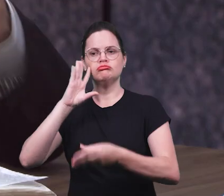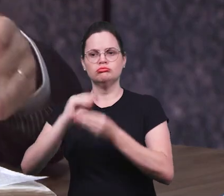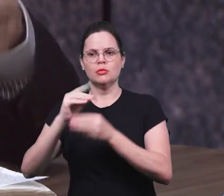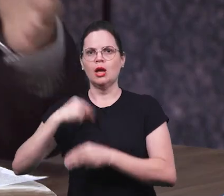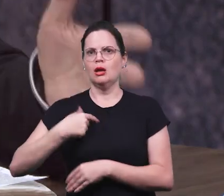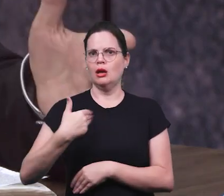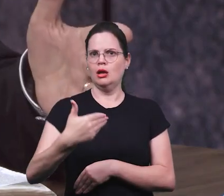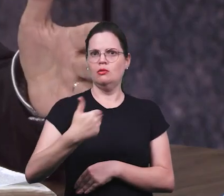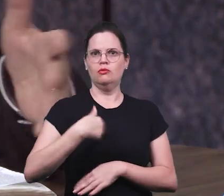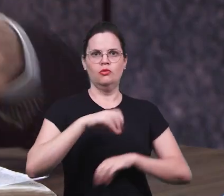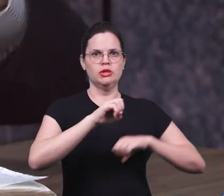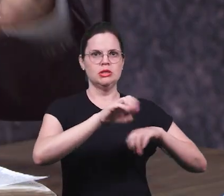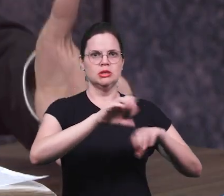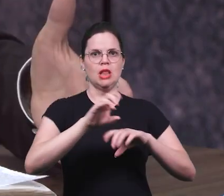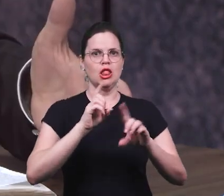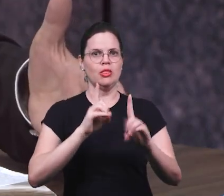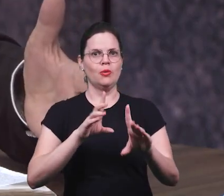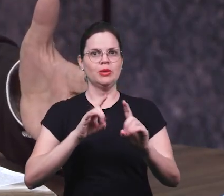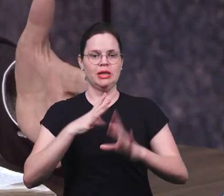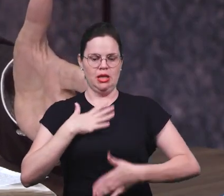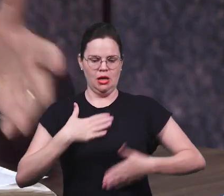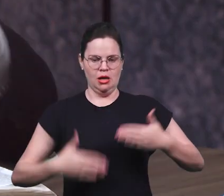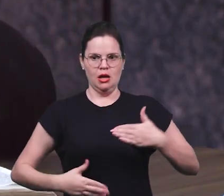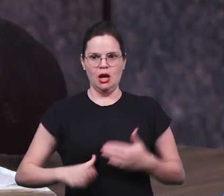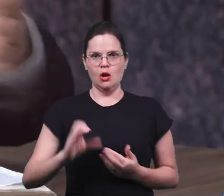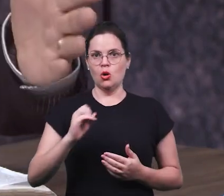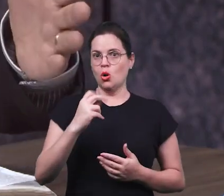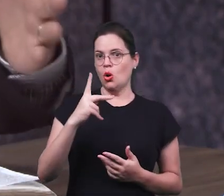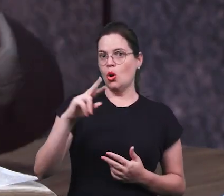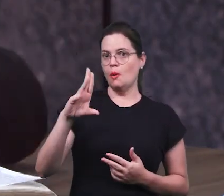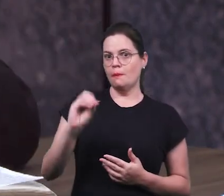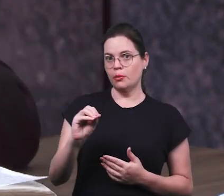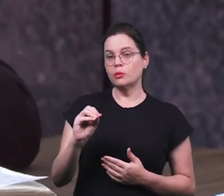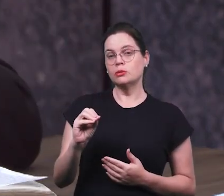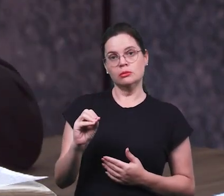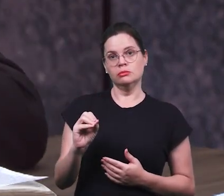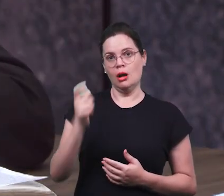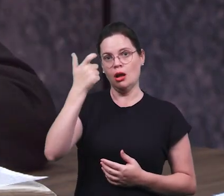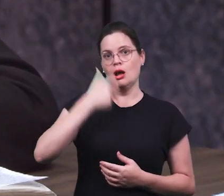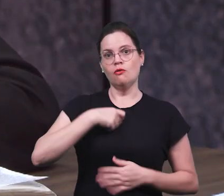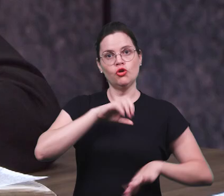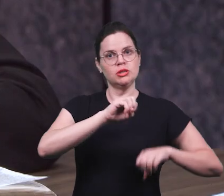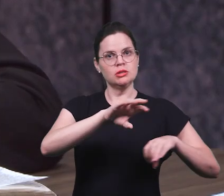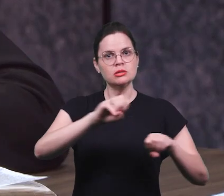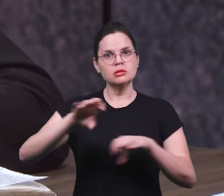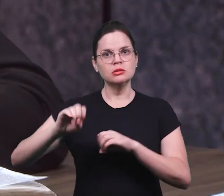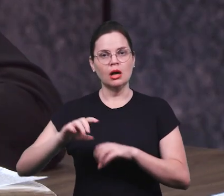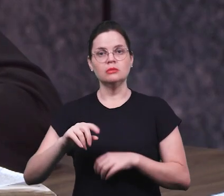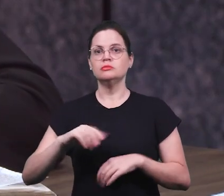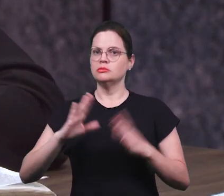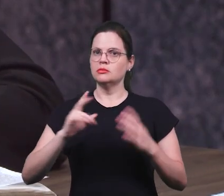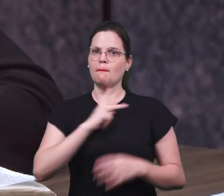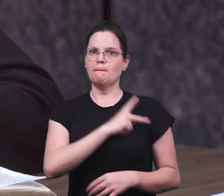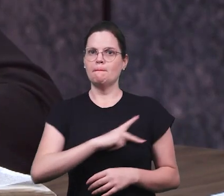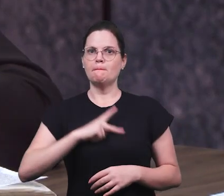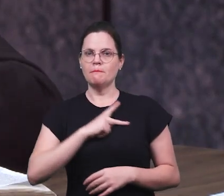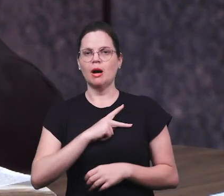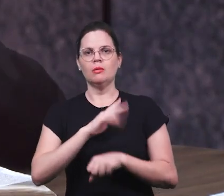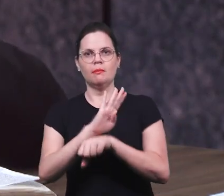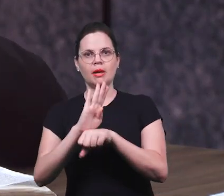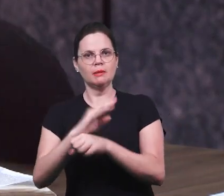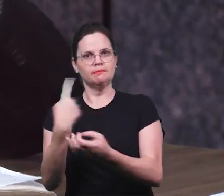sobre a doutrina do corpo. Ele pertencia ao corpo e levou, então, à reunião dos